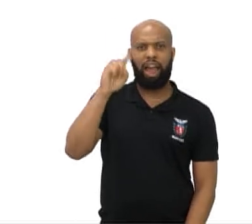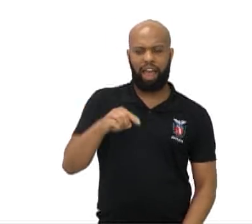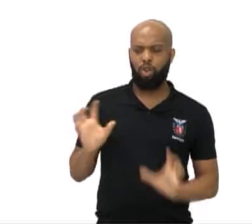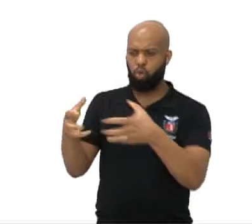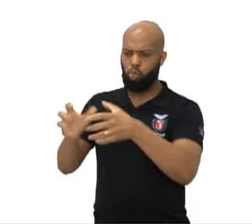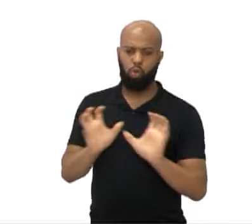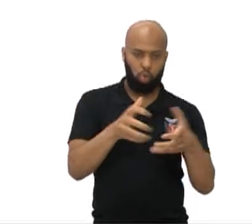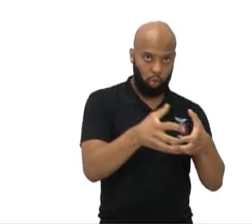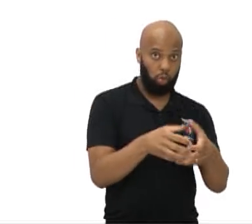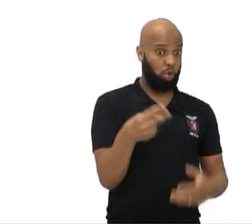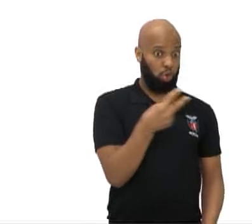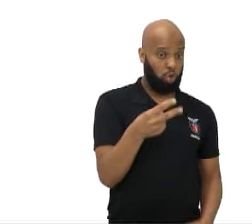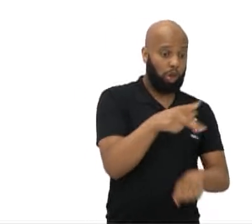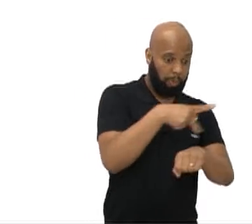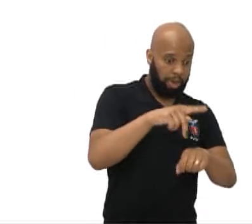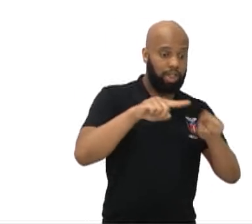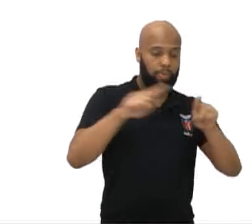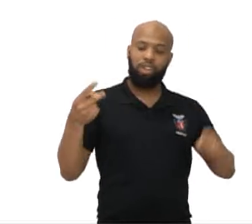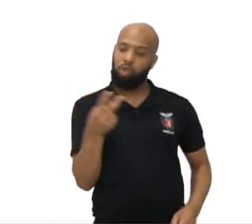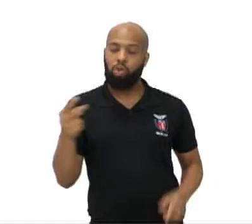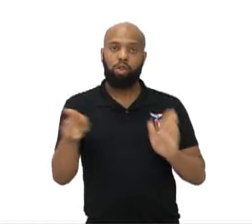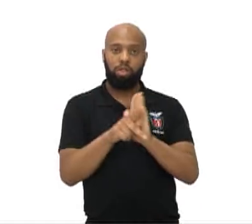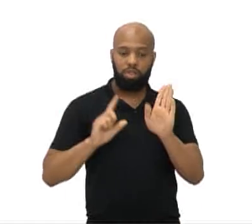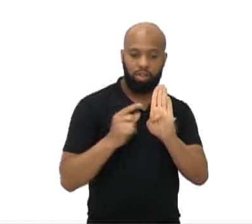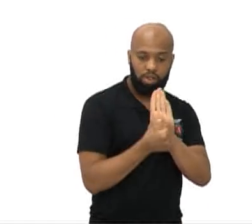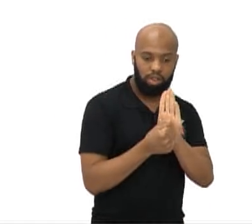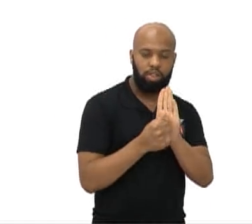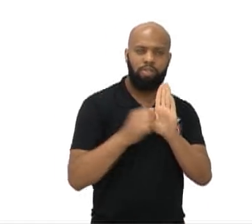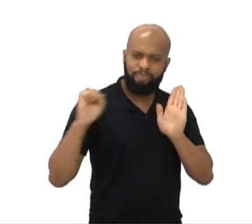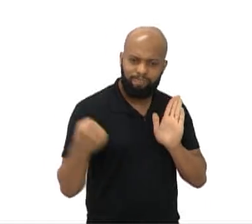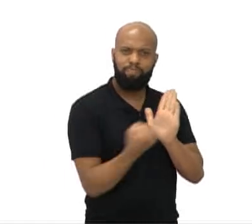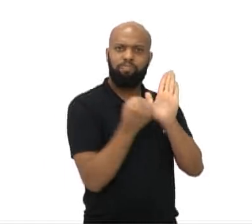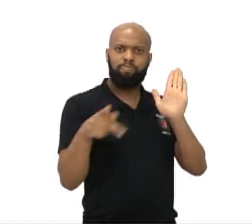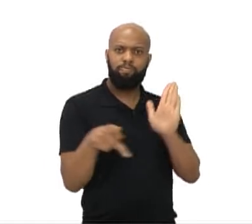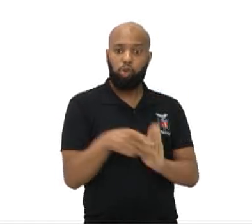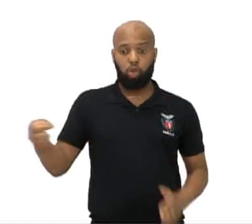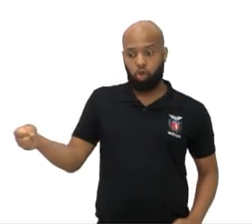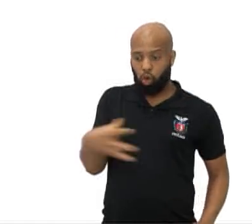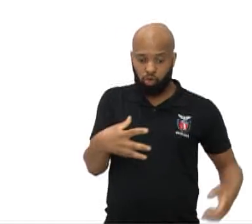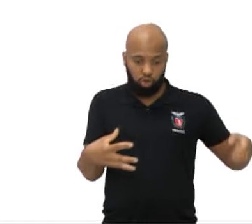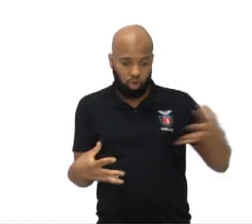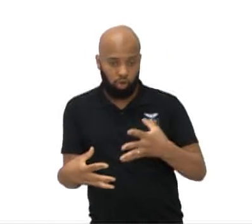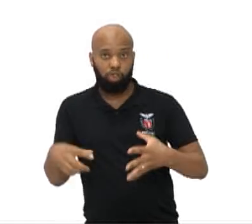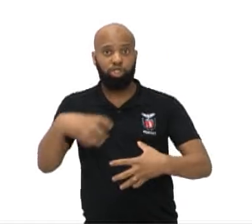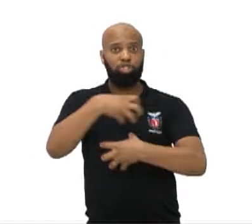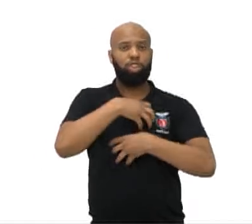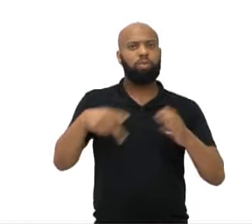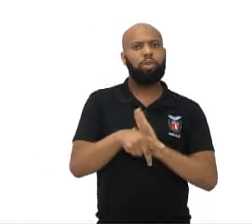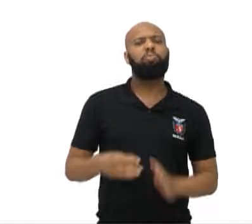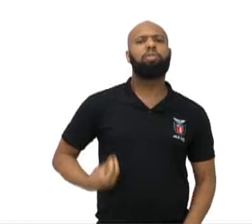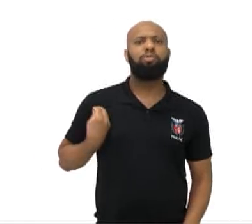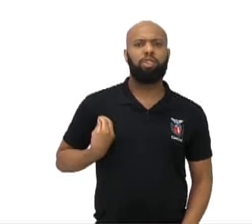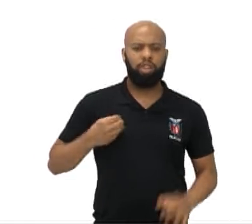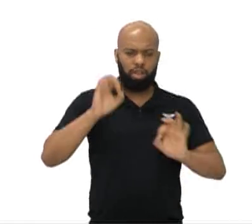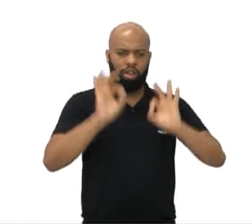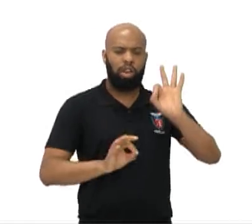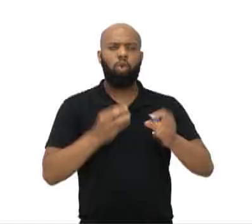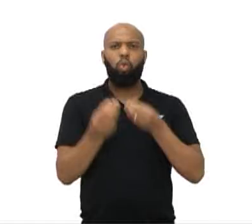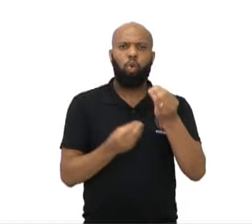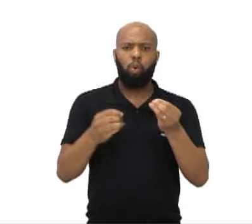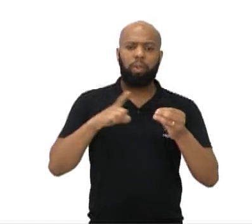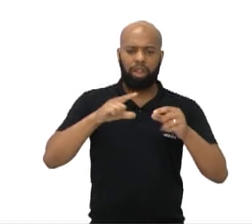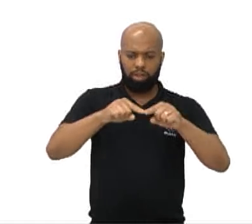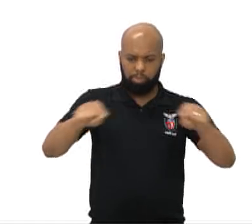já viu em várias aulas, que marcam a modernidade. Elas inauguraram um novo modo de vida organizado pela